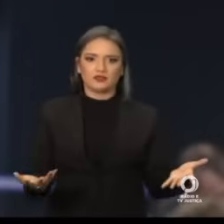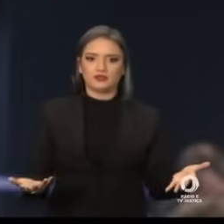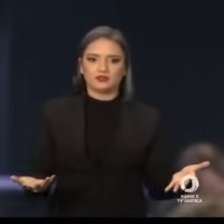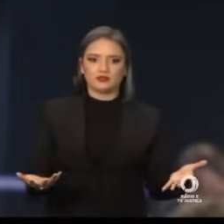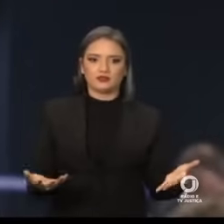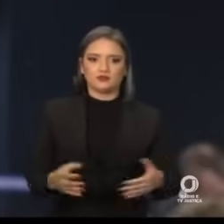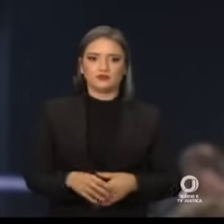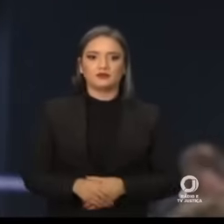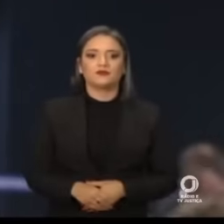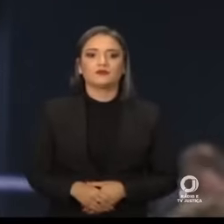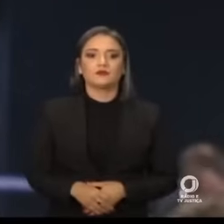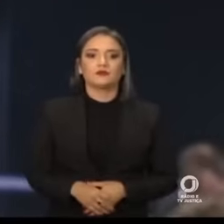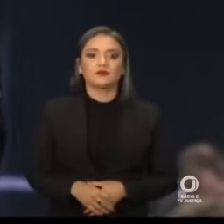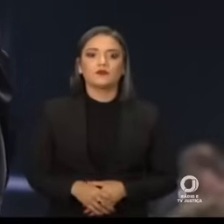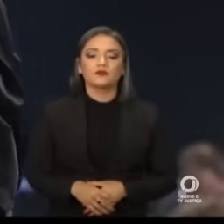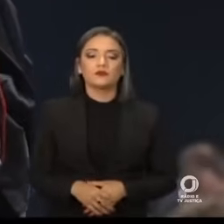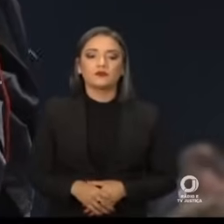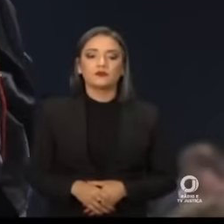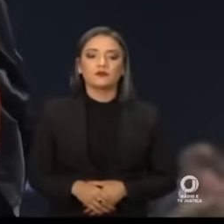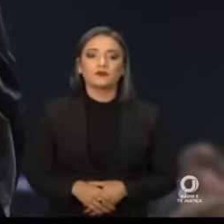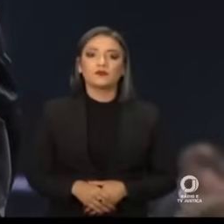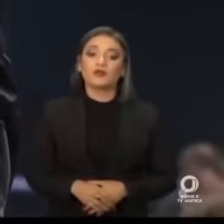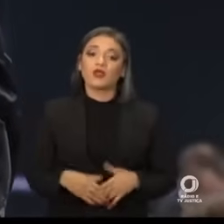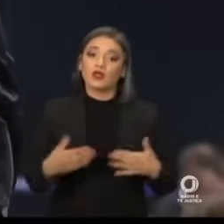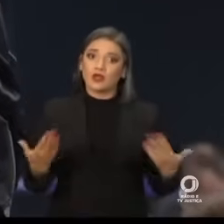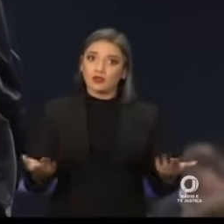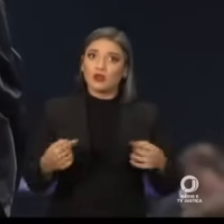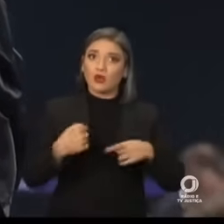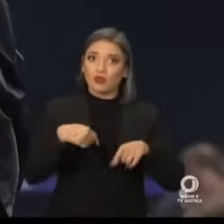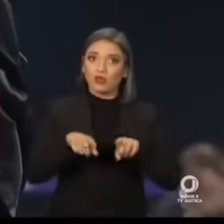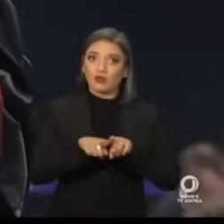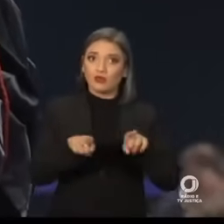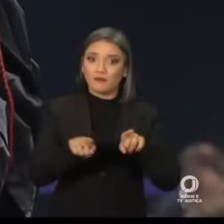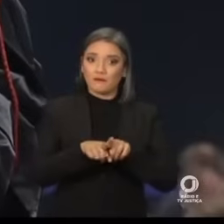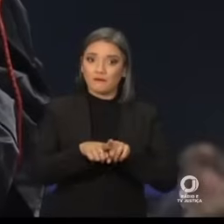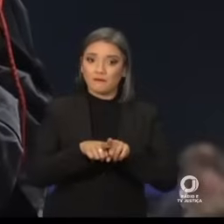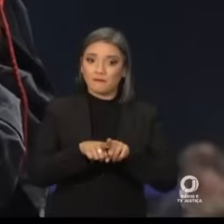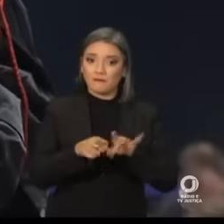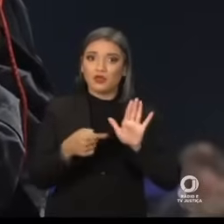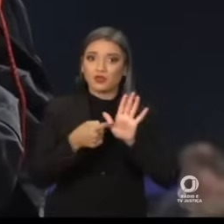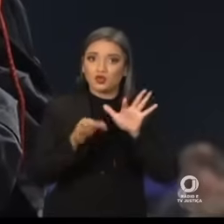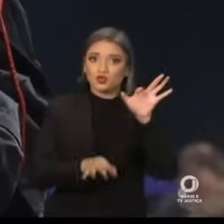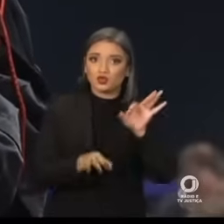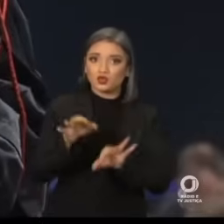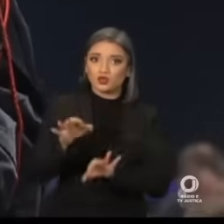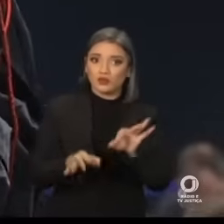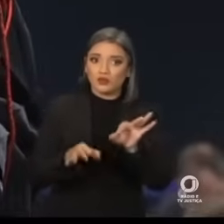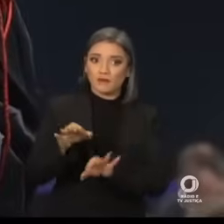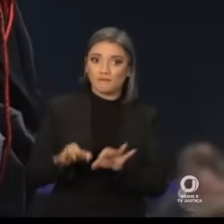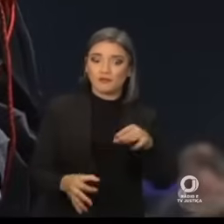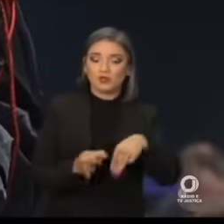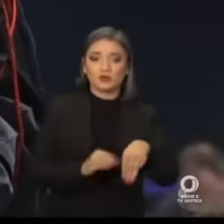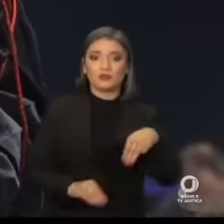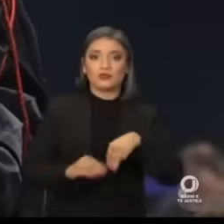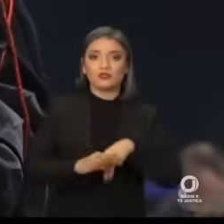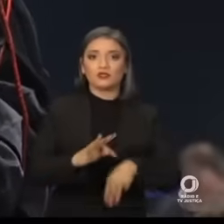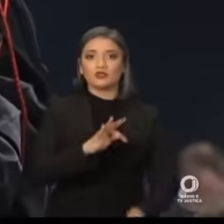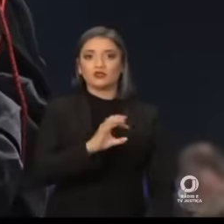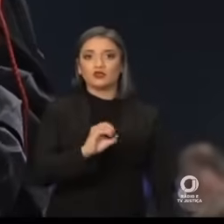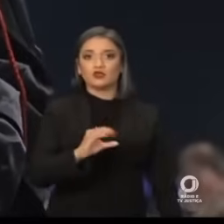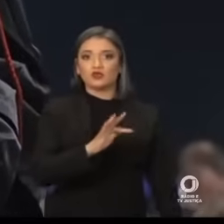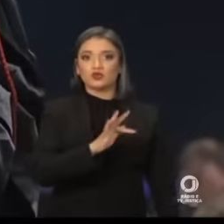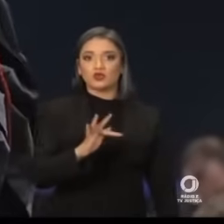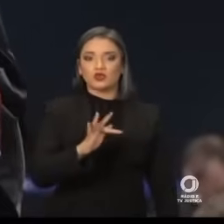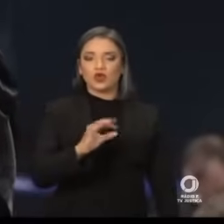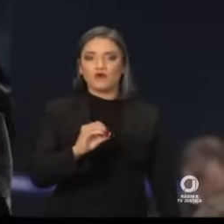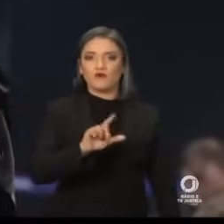E é nesse sentido que eu trouxe também um julgado do ministro Toffoli,